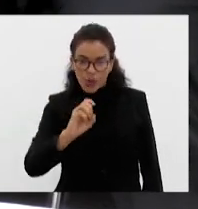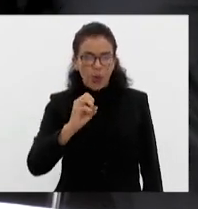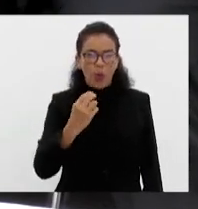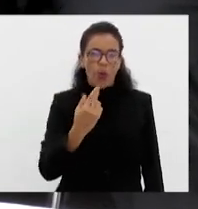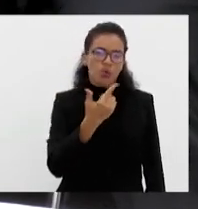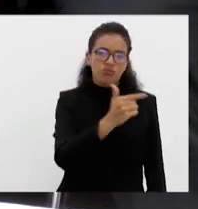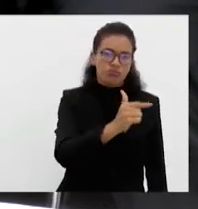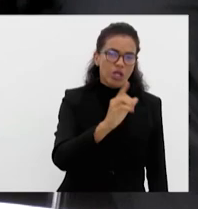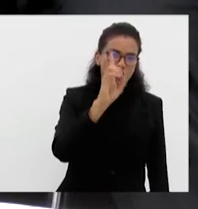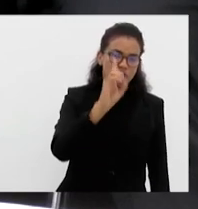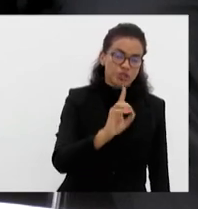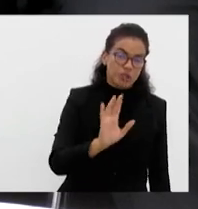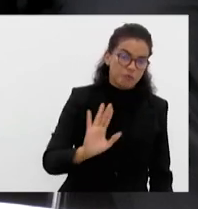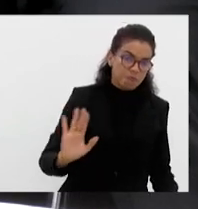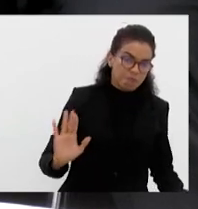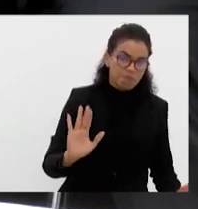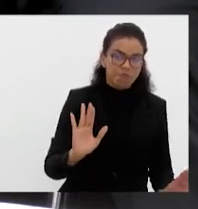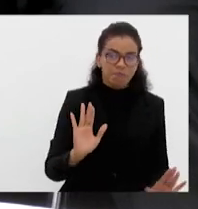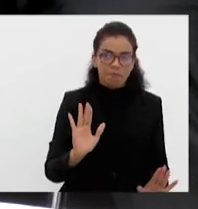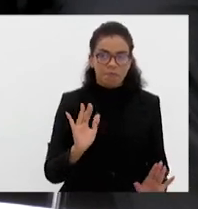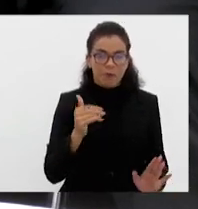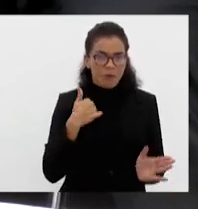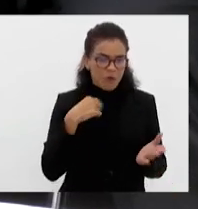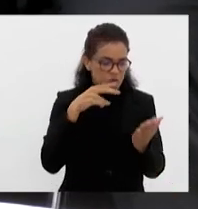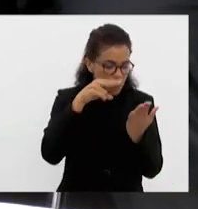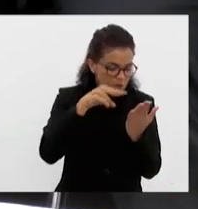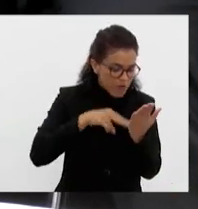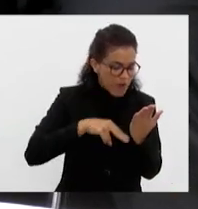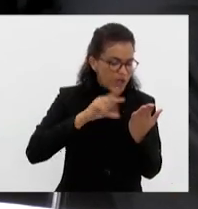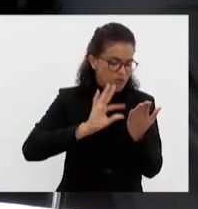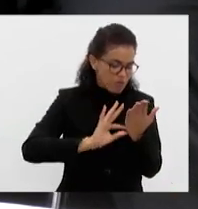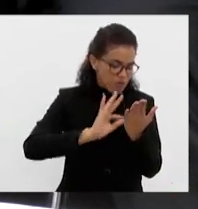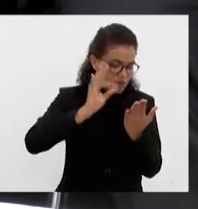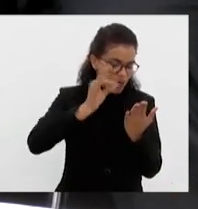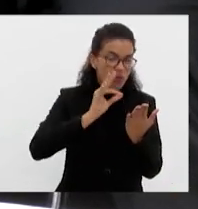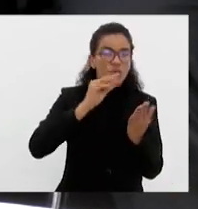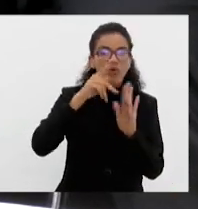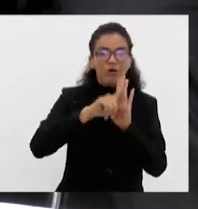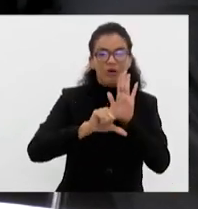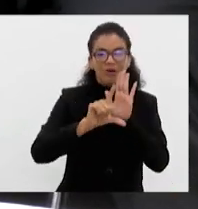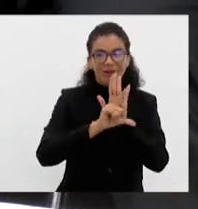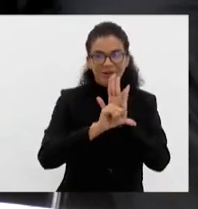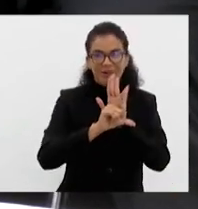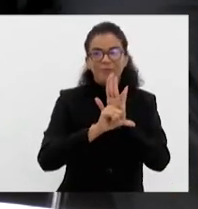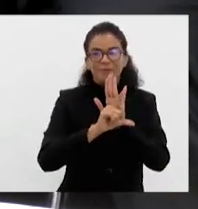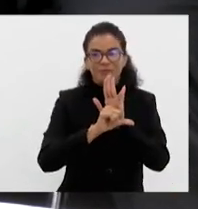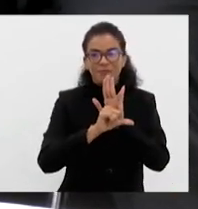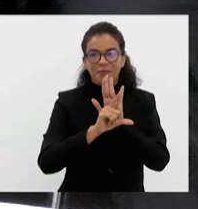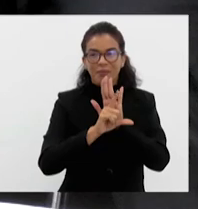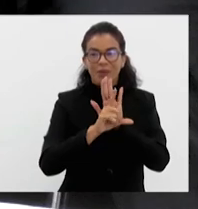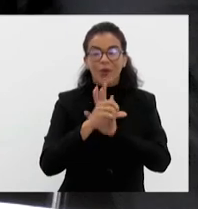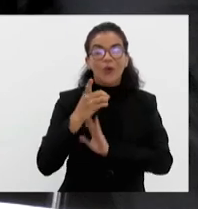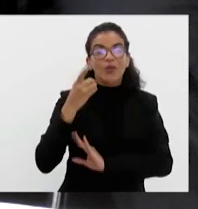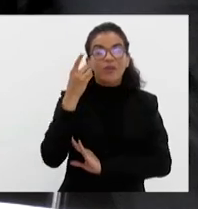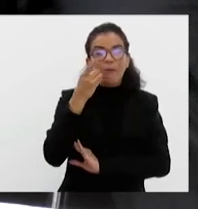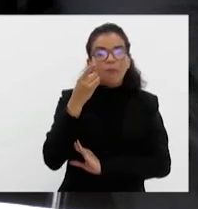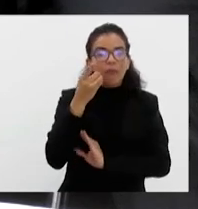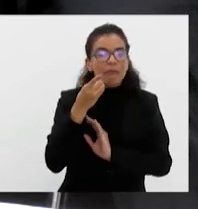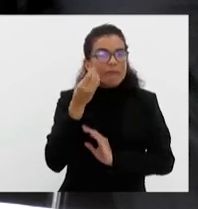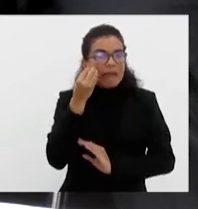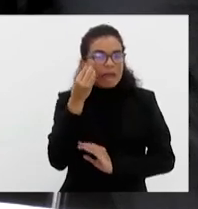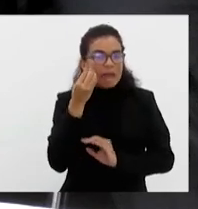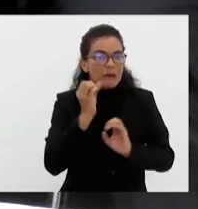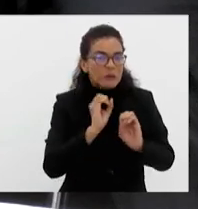Vossa Excelência tem razão. Eu estou olhando aqui o projeto. Os deputados estão tentando disciplinar em